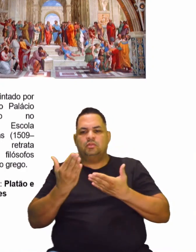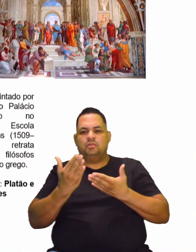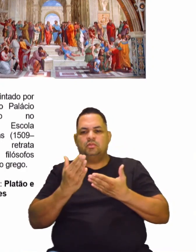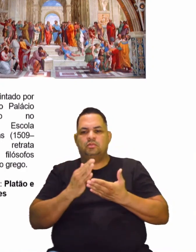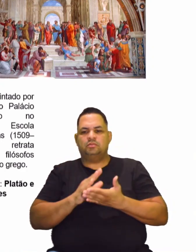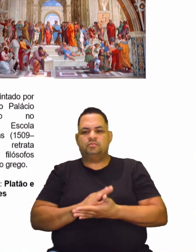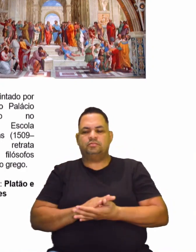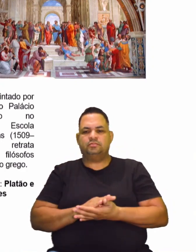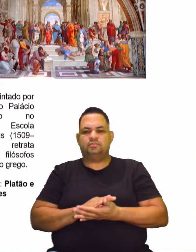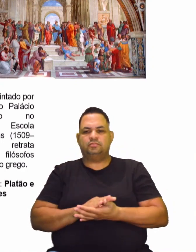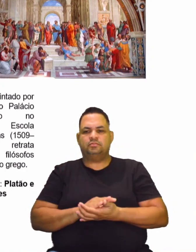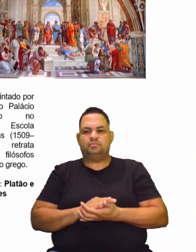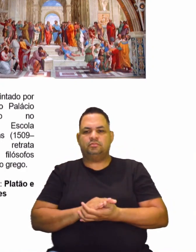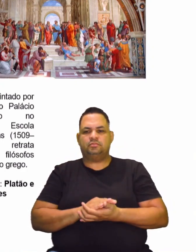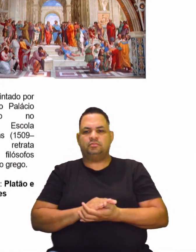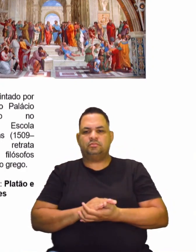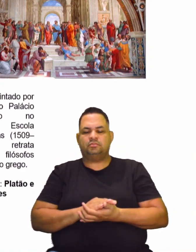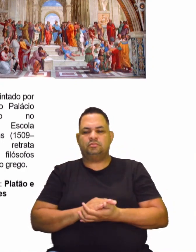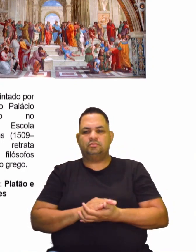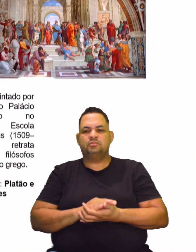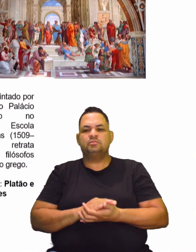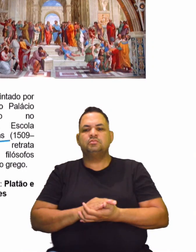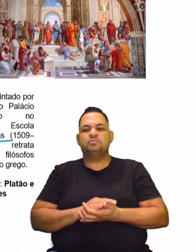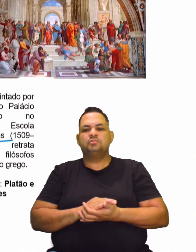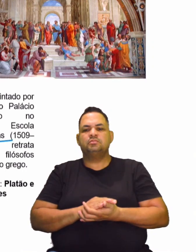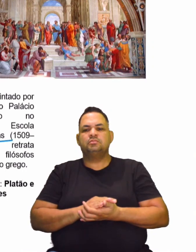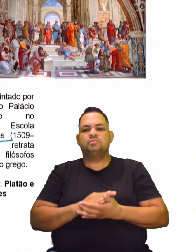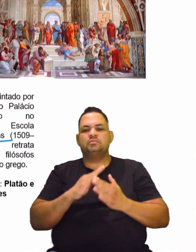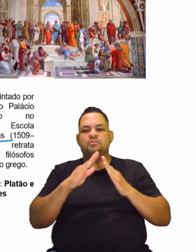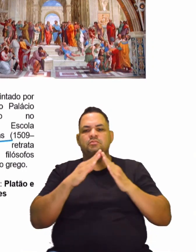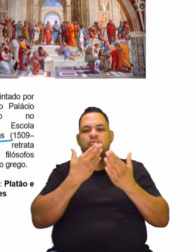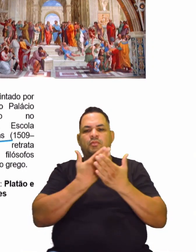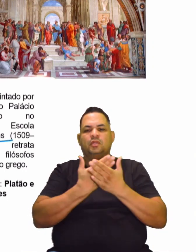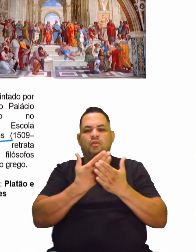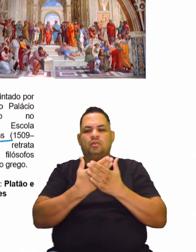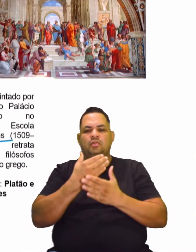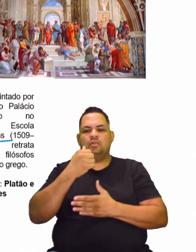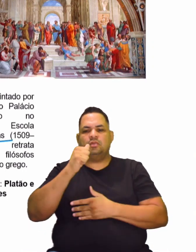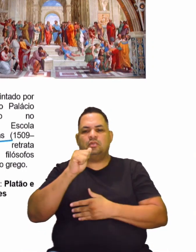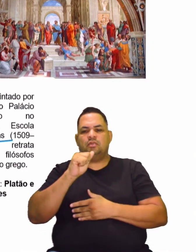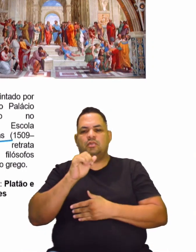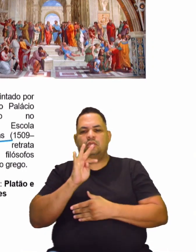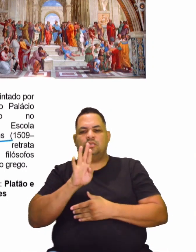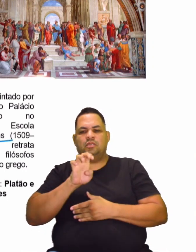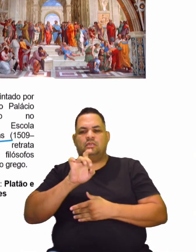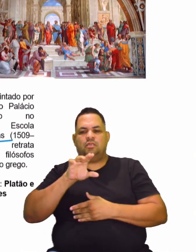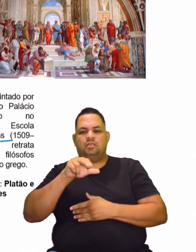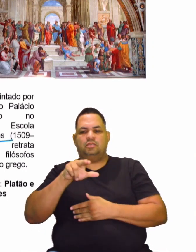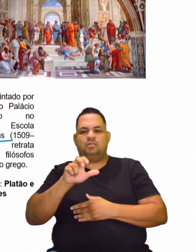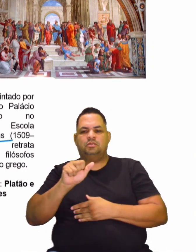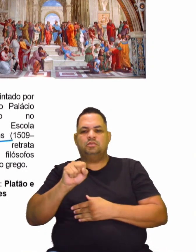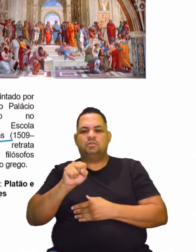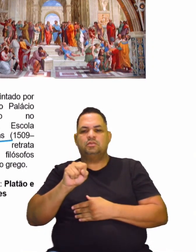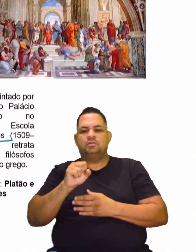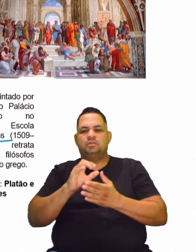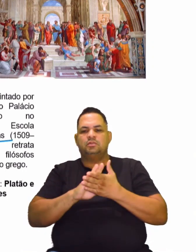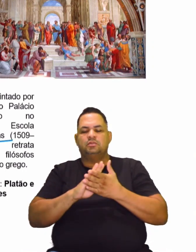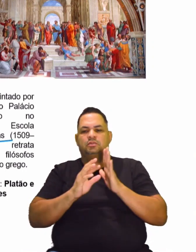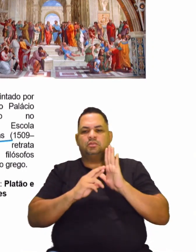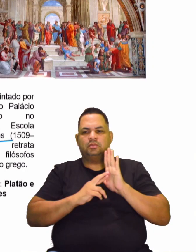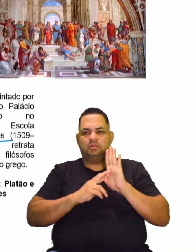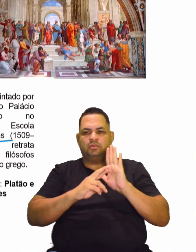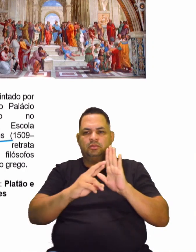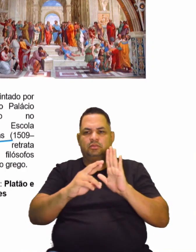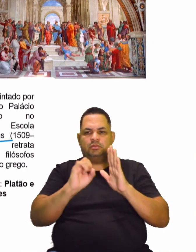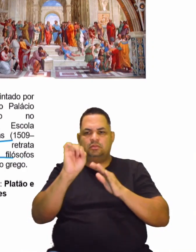Rafael no Palácio Apostólico no Vaticano, Escola de Atenas, na verdade, né, que está lá no Vaticano, né? É a representação